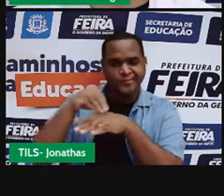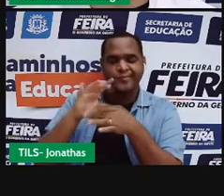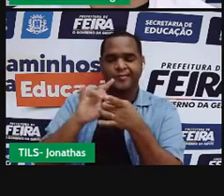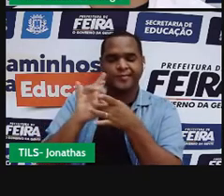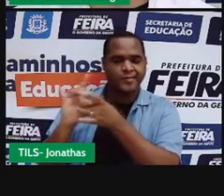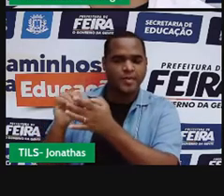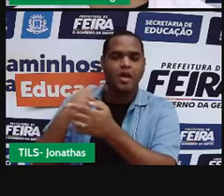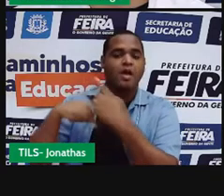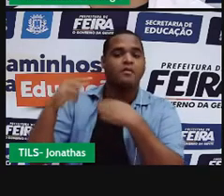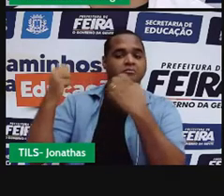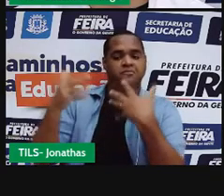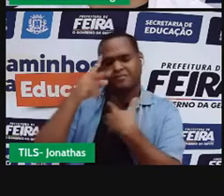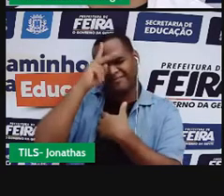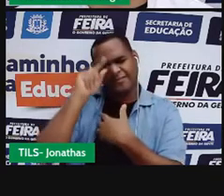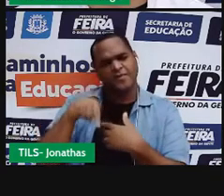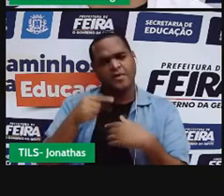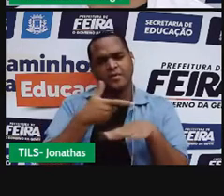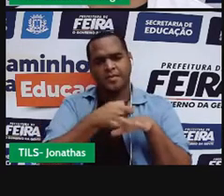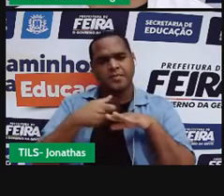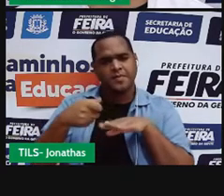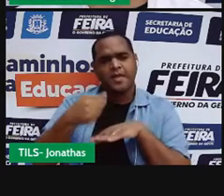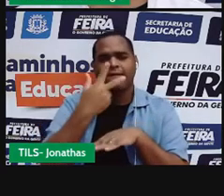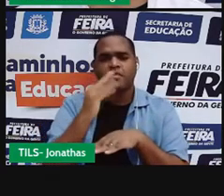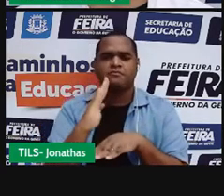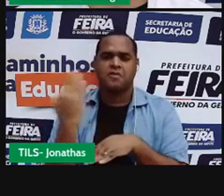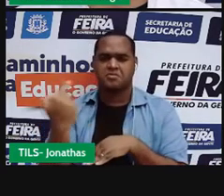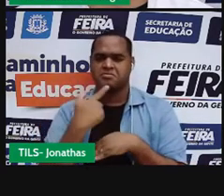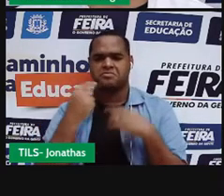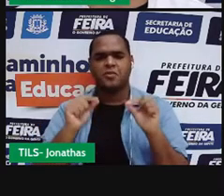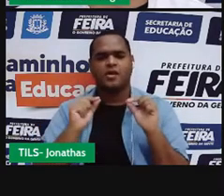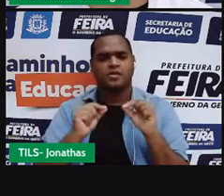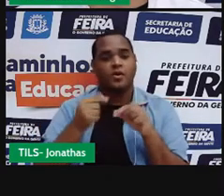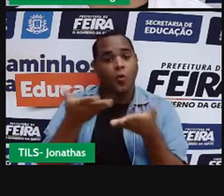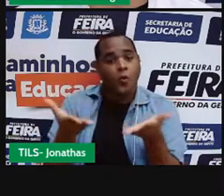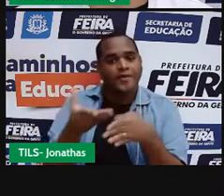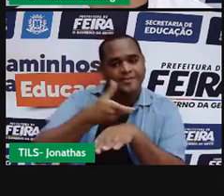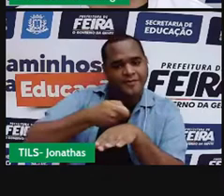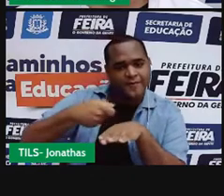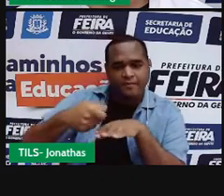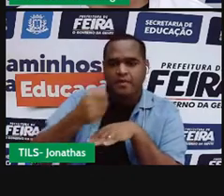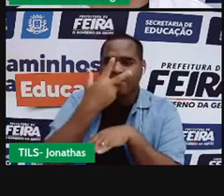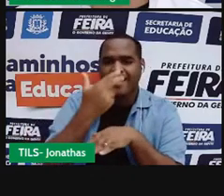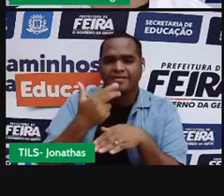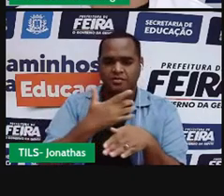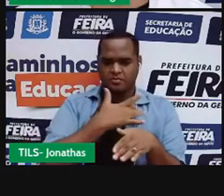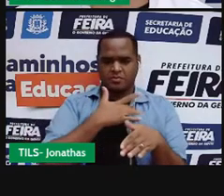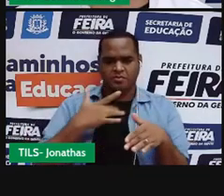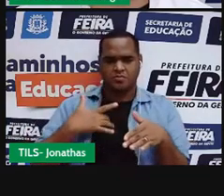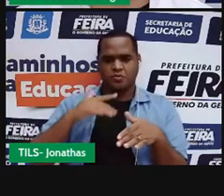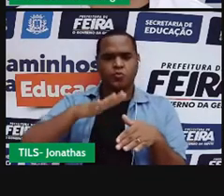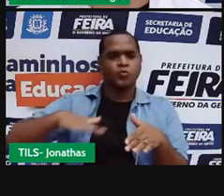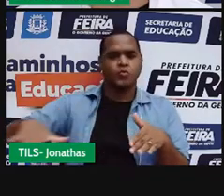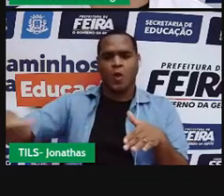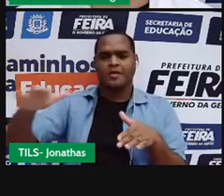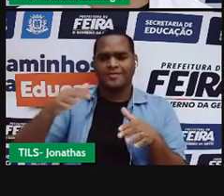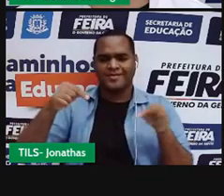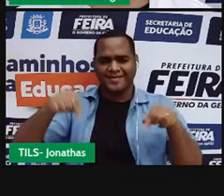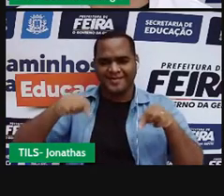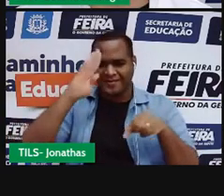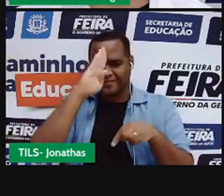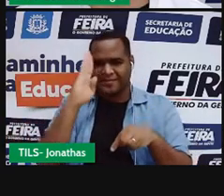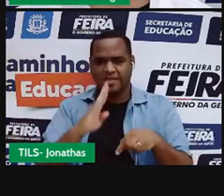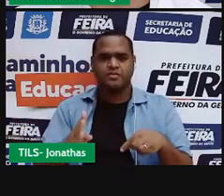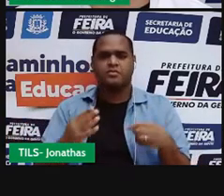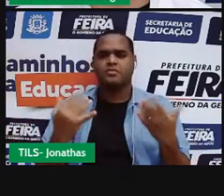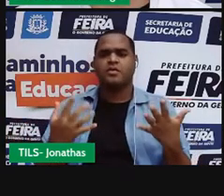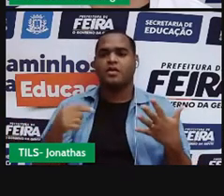news. Mas será que hoje em dia essas fake news têm a ver com problemas de saúde pública? Vamos ver um pouquinho sobre